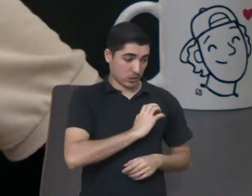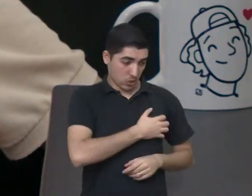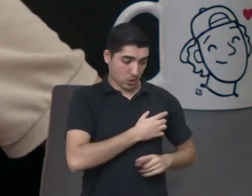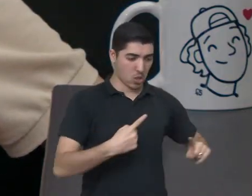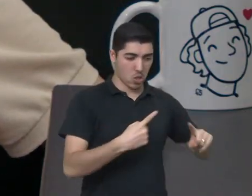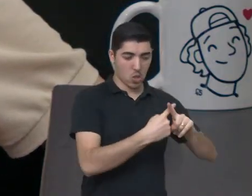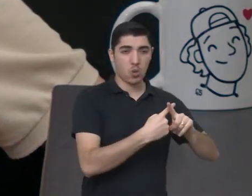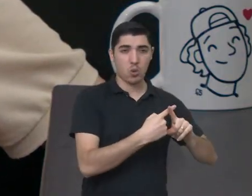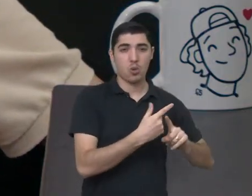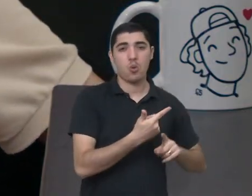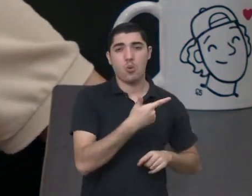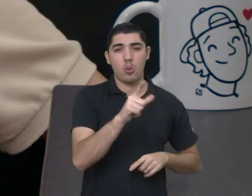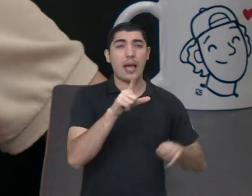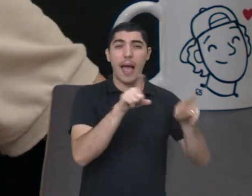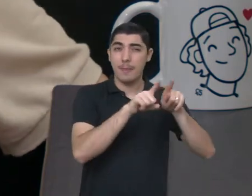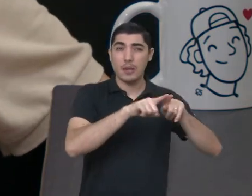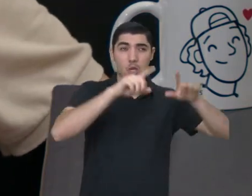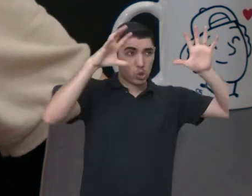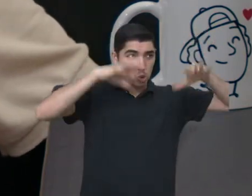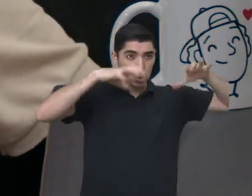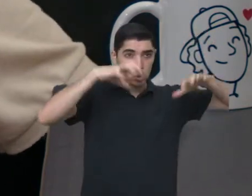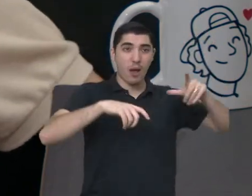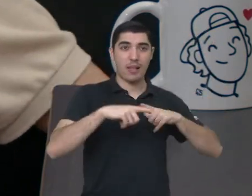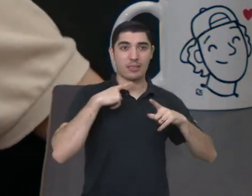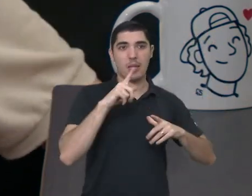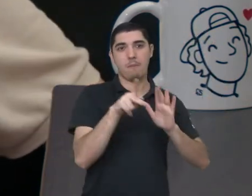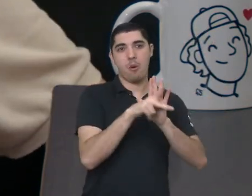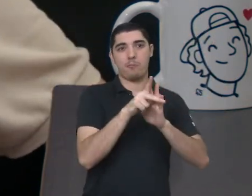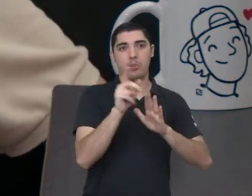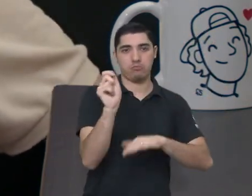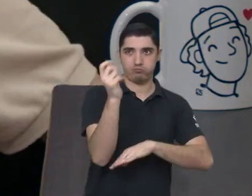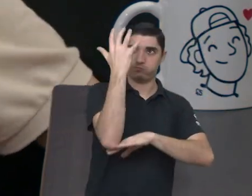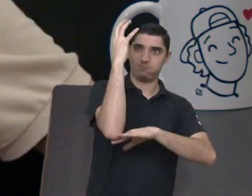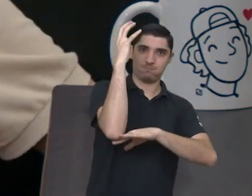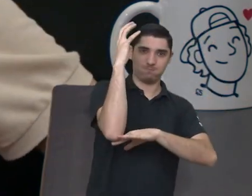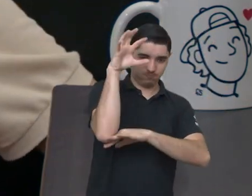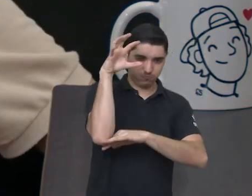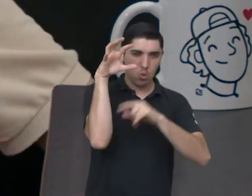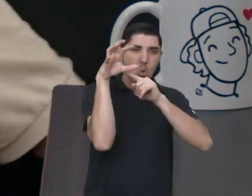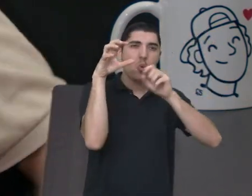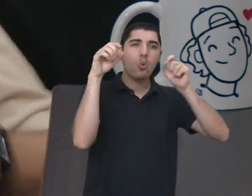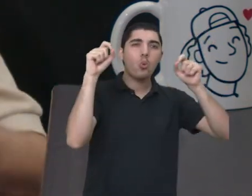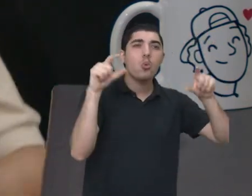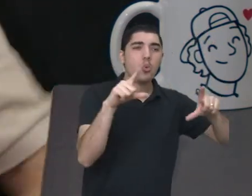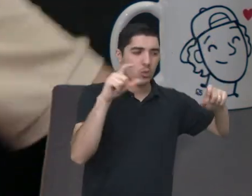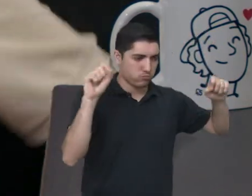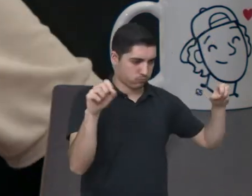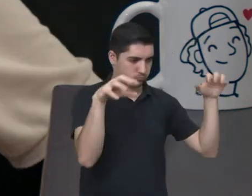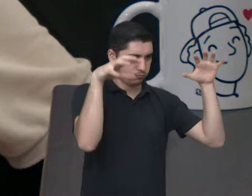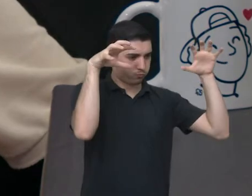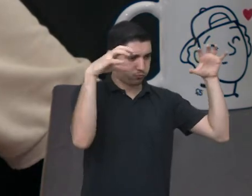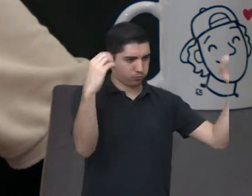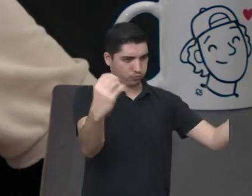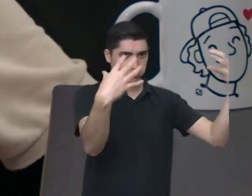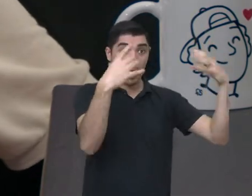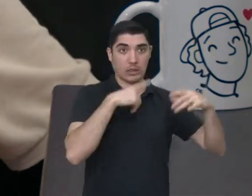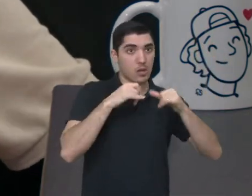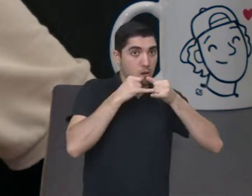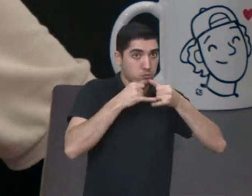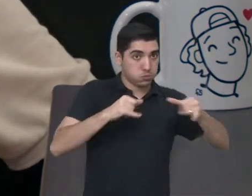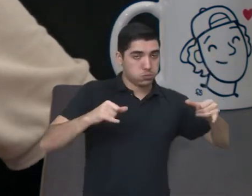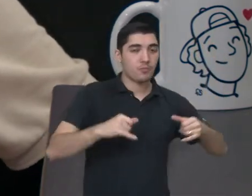né? Aí ele falou, eu tenho direito de resposta? Eu falei, tem, eu quero falar então. Eu sabia que estava em comercial na rádio, que você tem